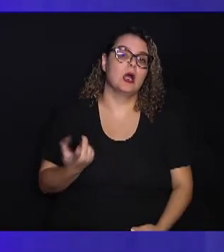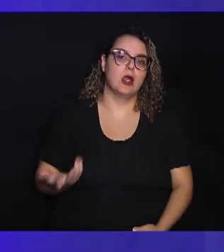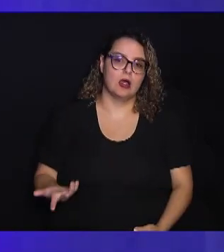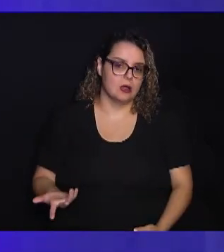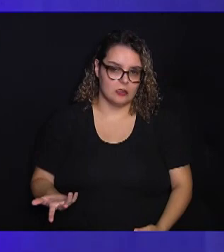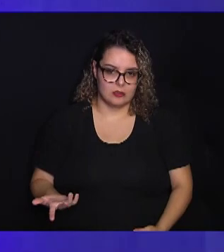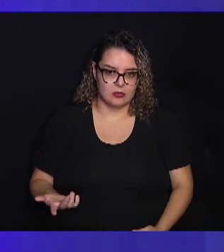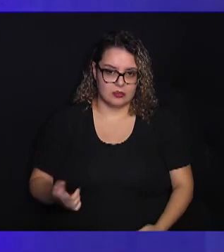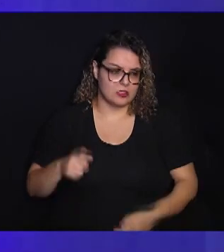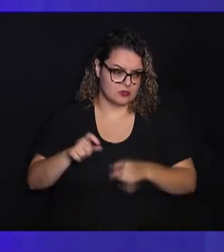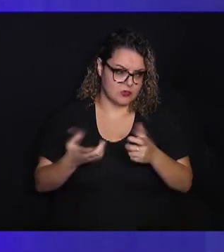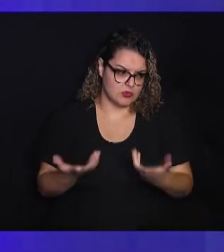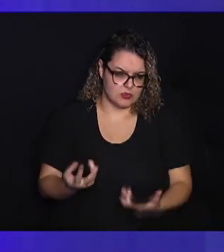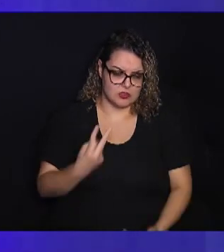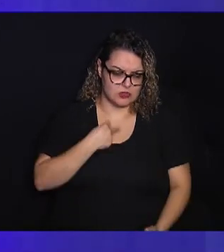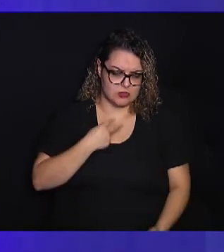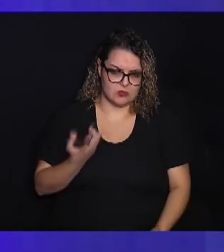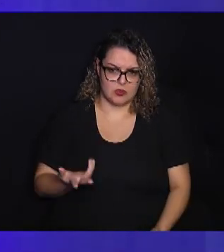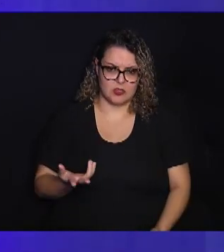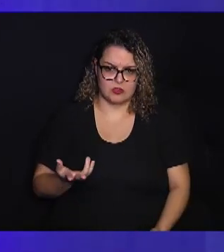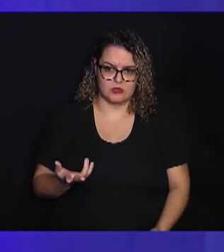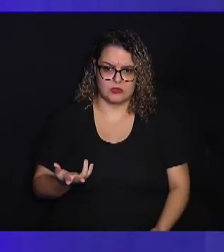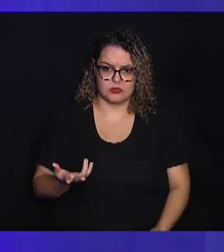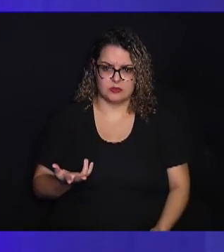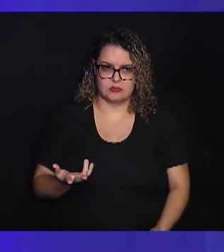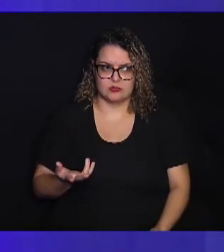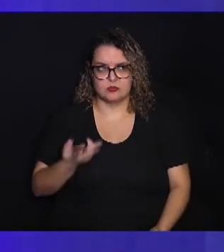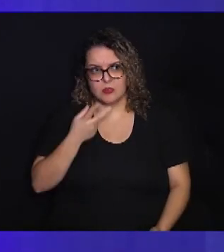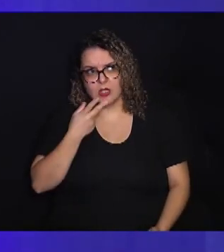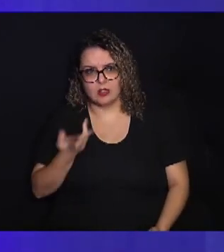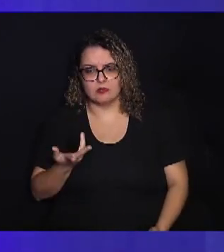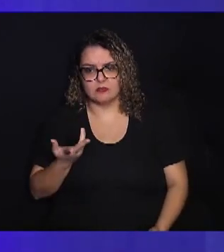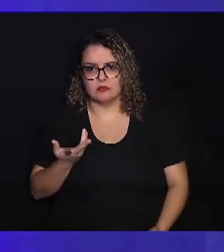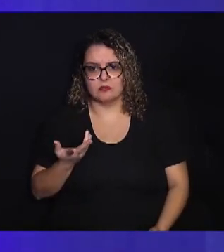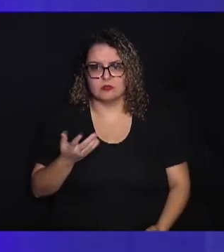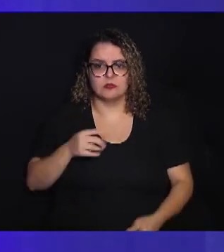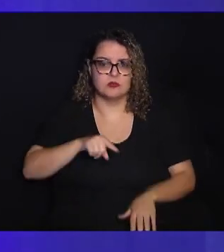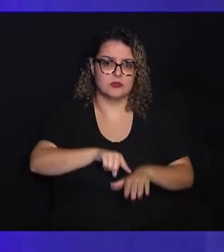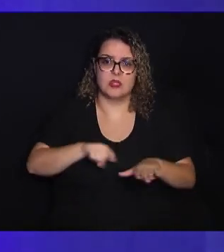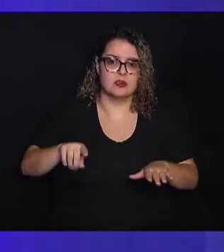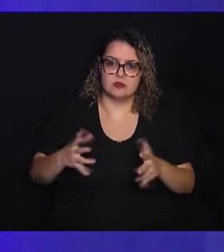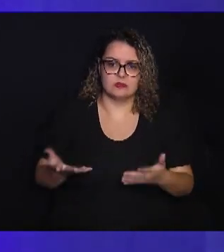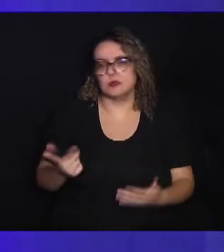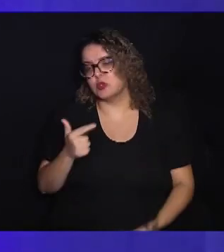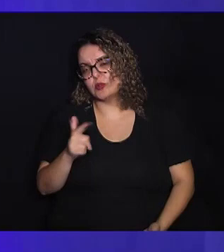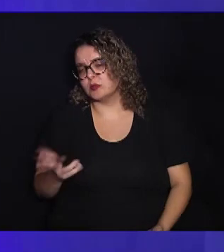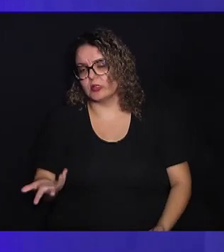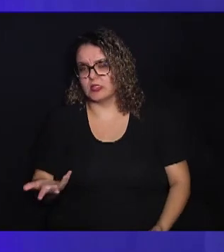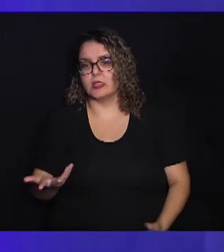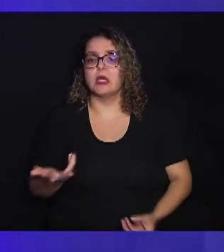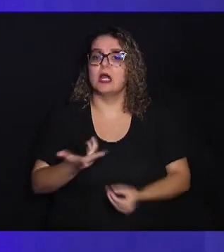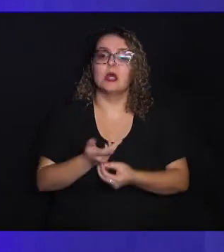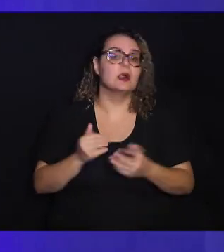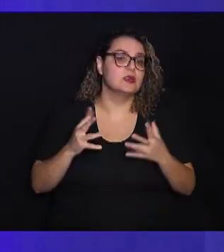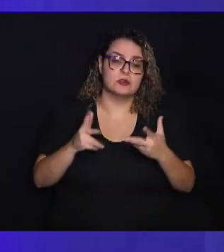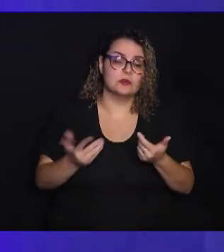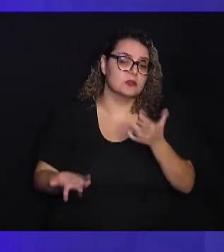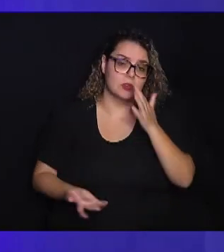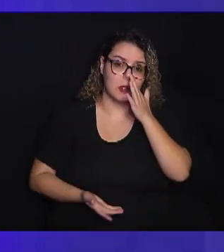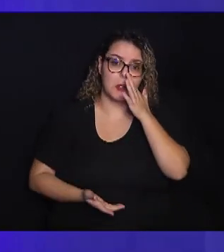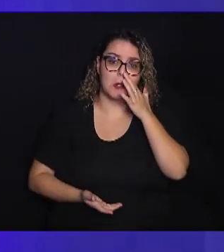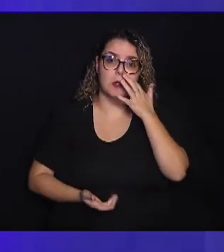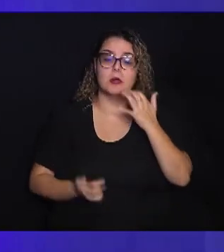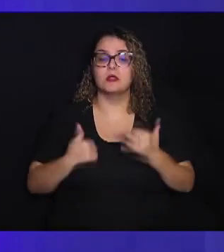possam, eh vamos dizer assim, deixar ficar de fora, né. Então a arte é para todo mundo. Então a